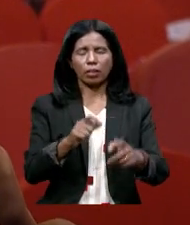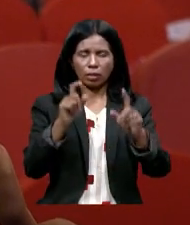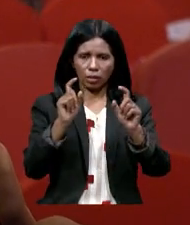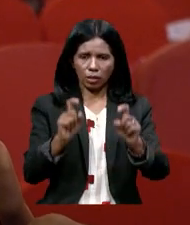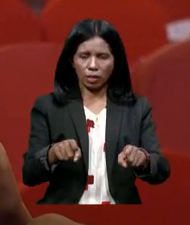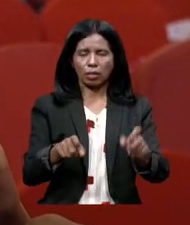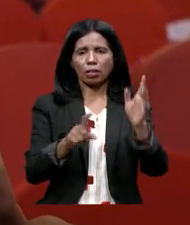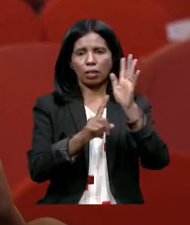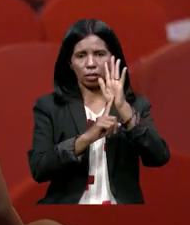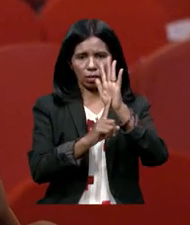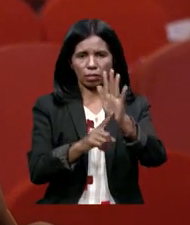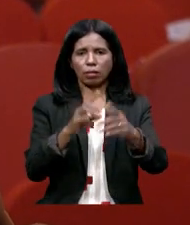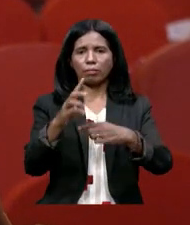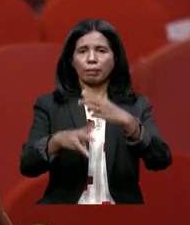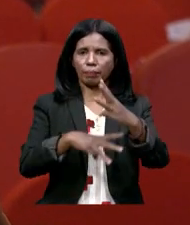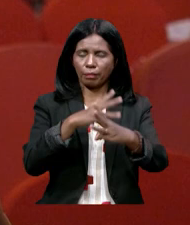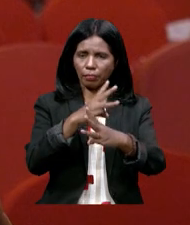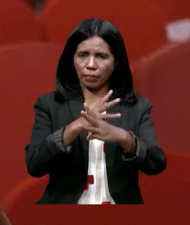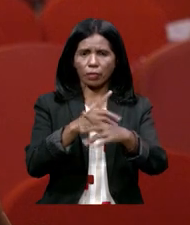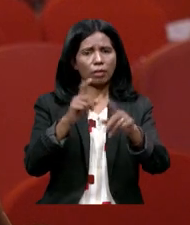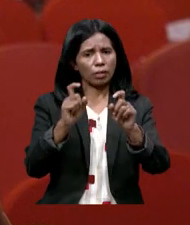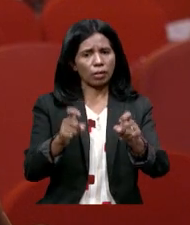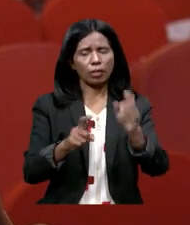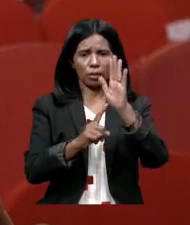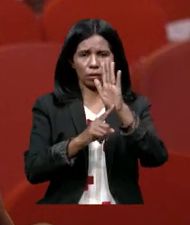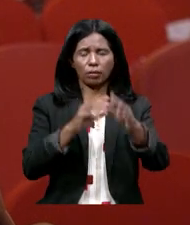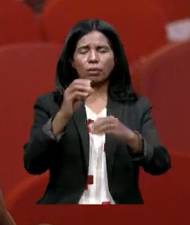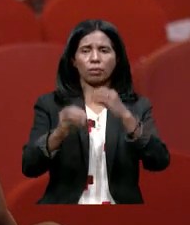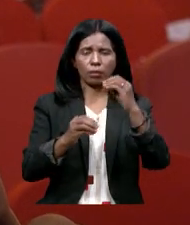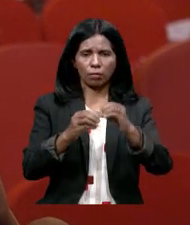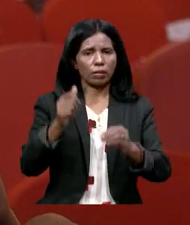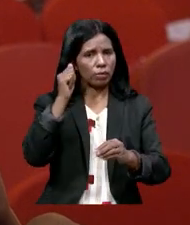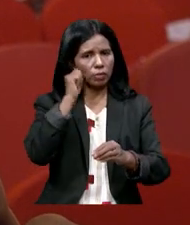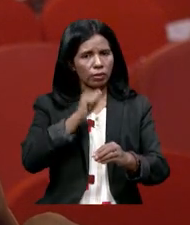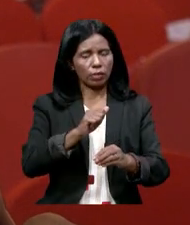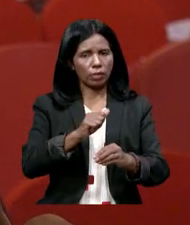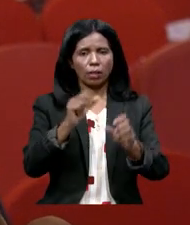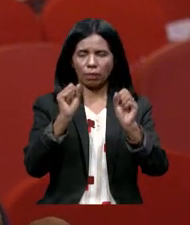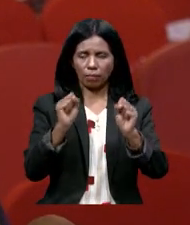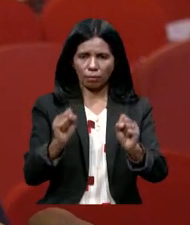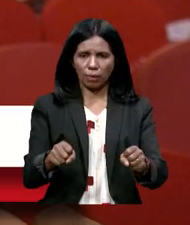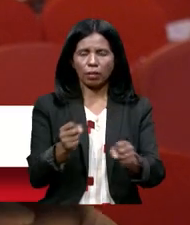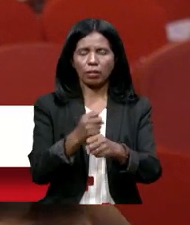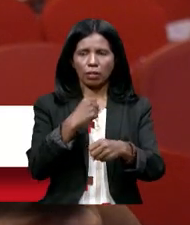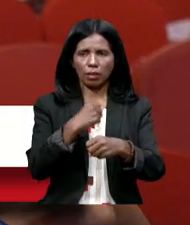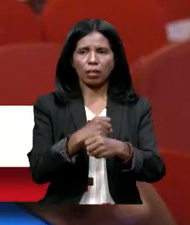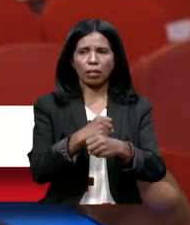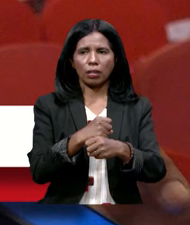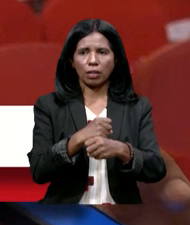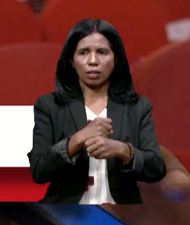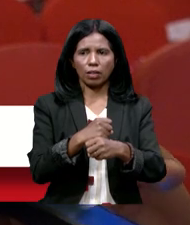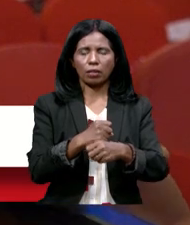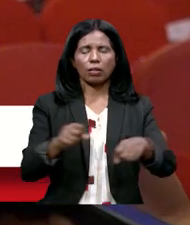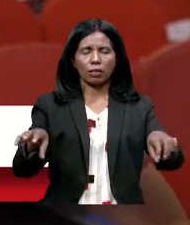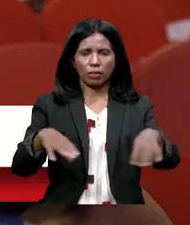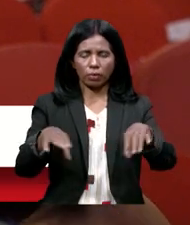haturu ba mundo, tenki haturu kata feto bele halo mos